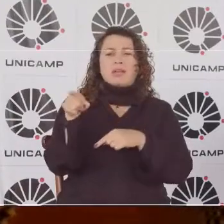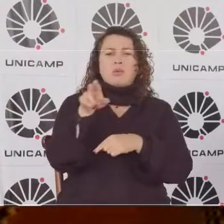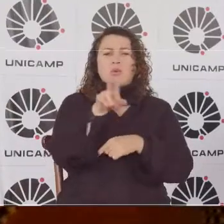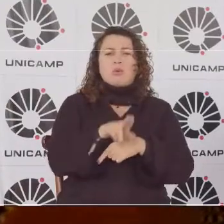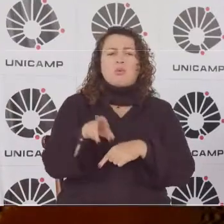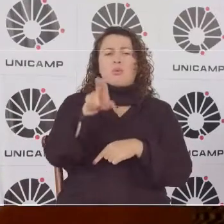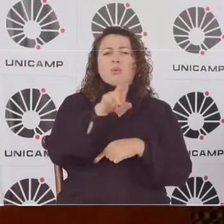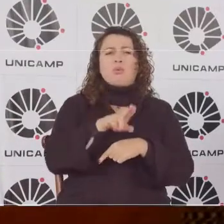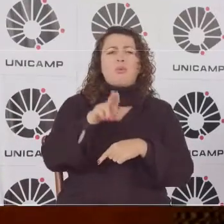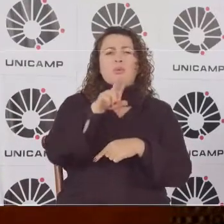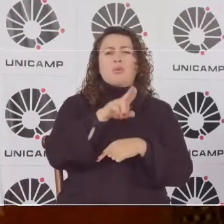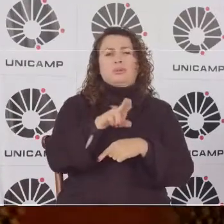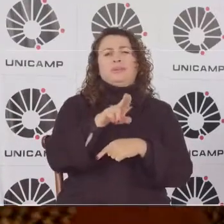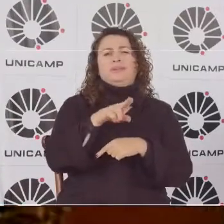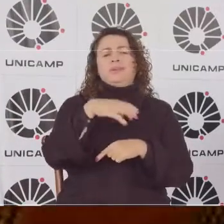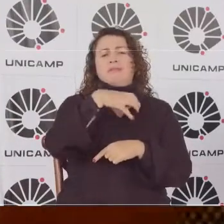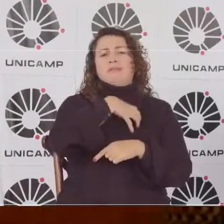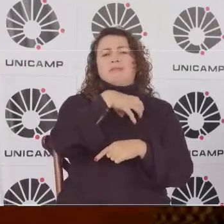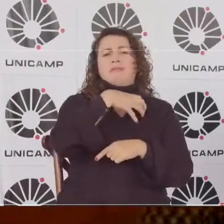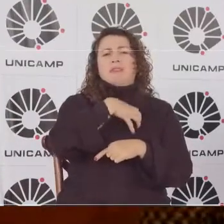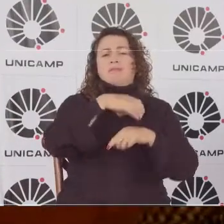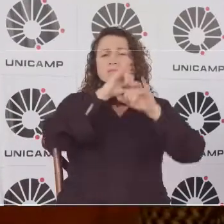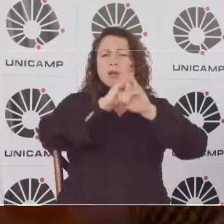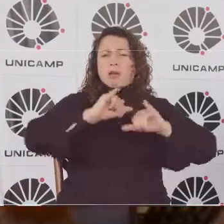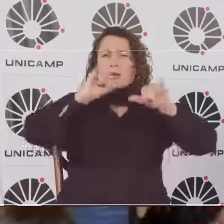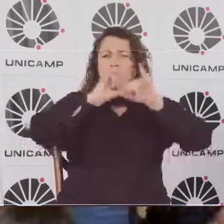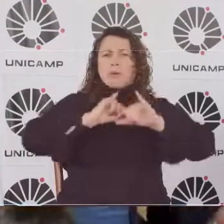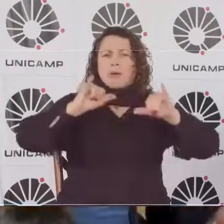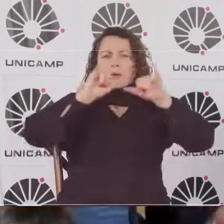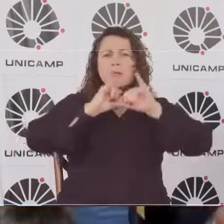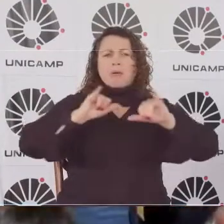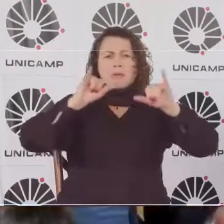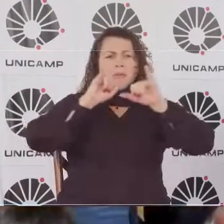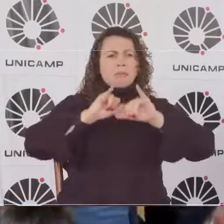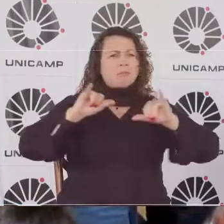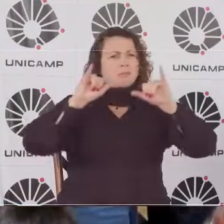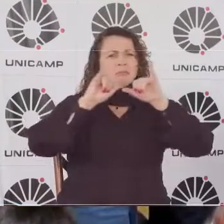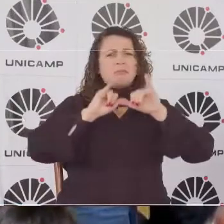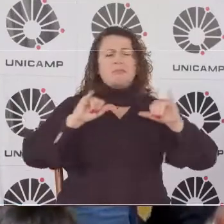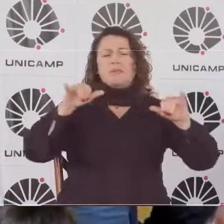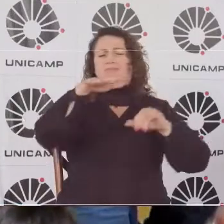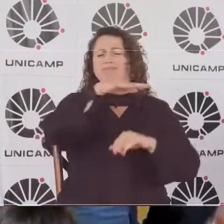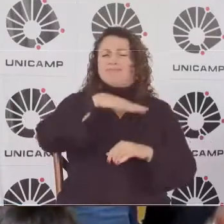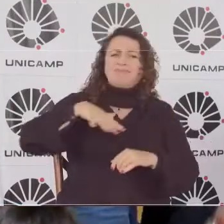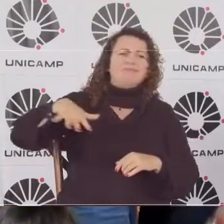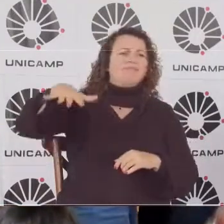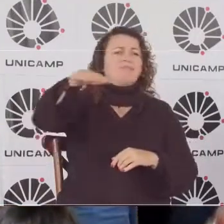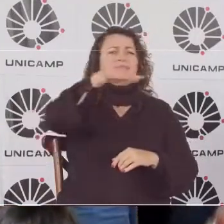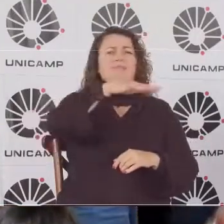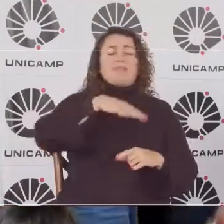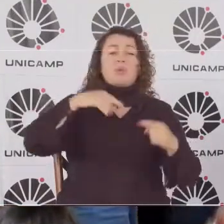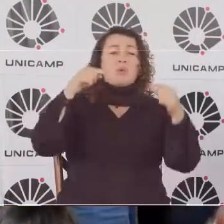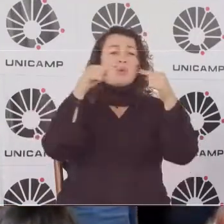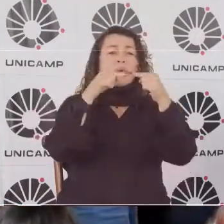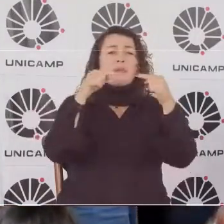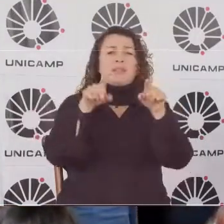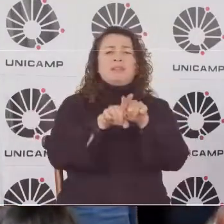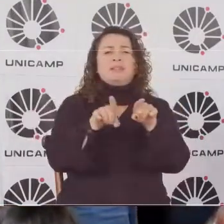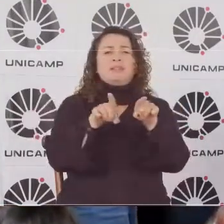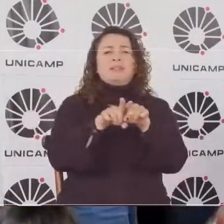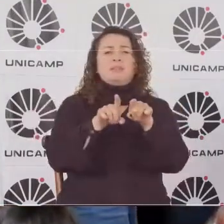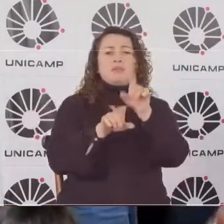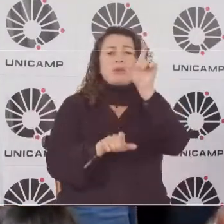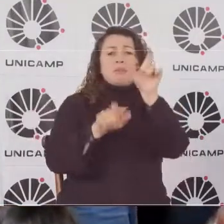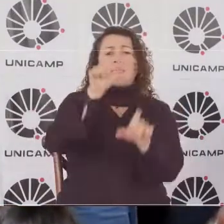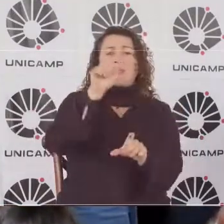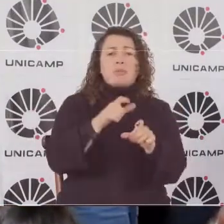em primeiro lugar dos meios propagandísticos no sentido Mais amplo combinada com a